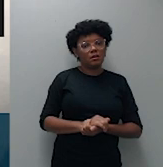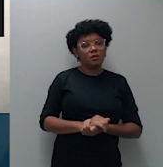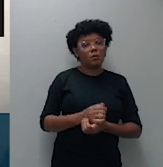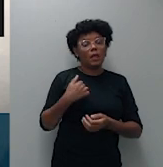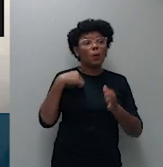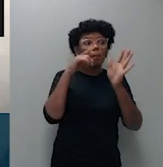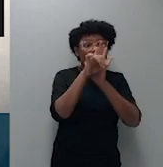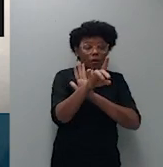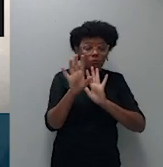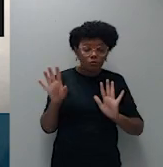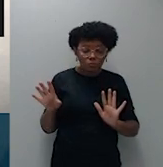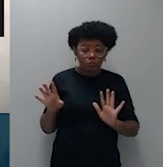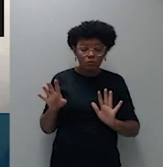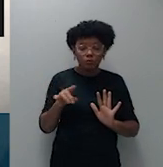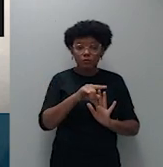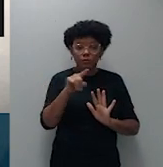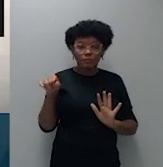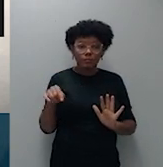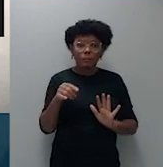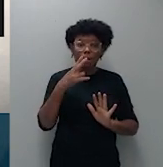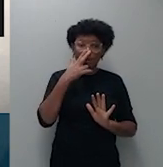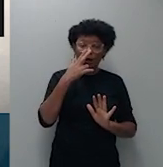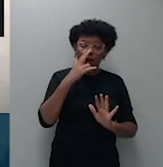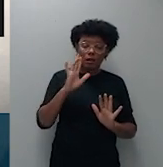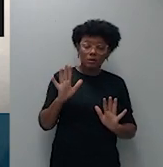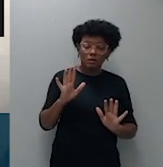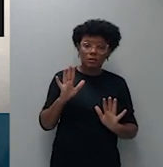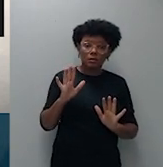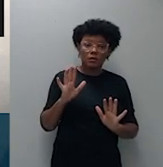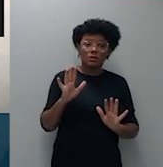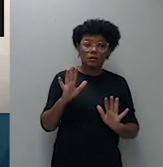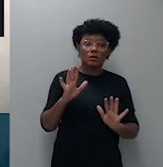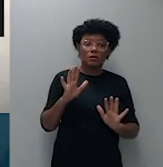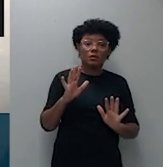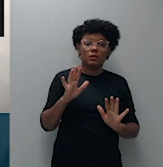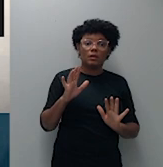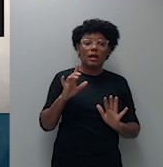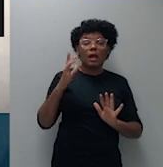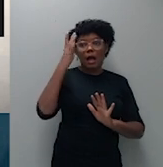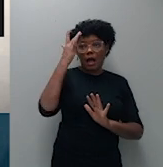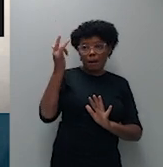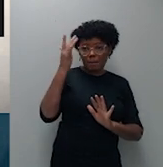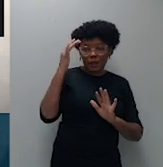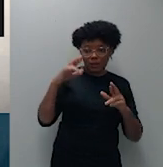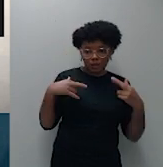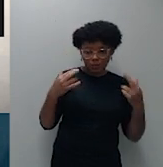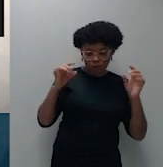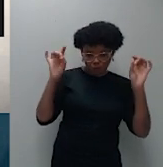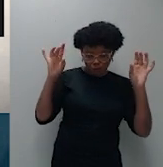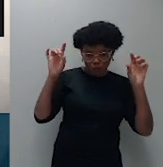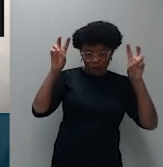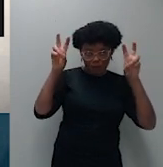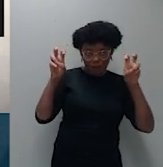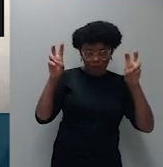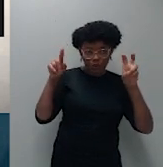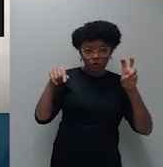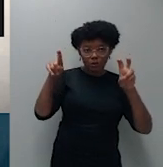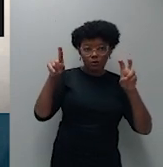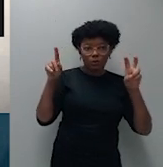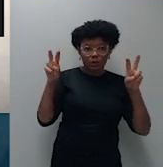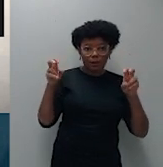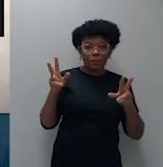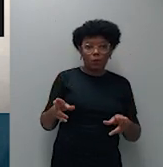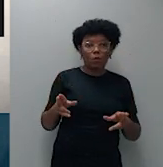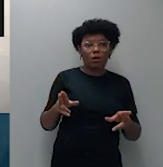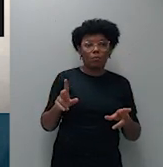eu indago aos colegas parece-me que há faltado para amanhã na especial repetitivo